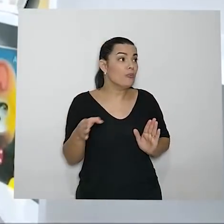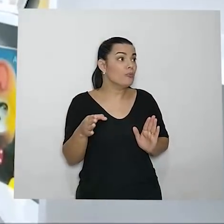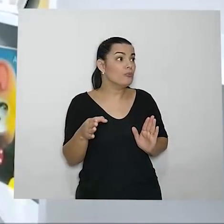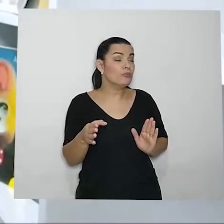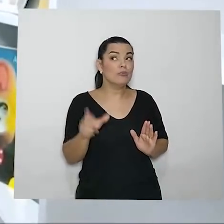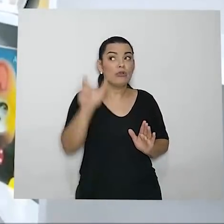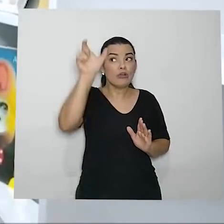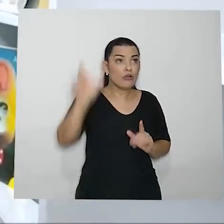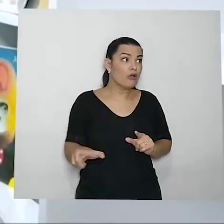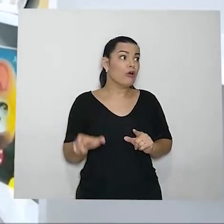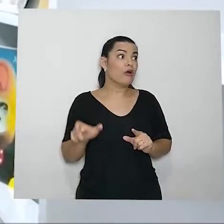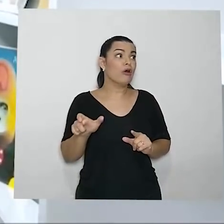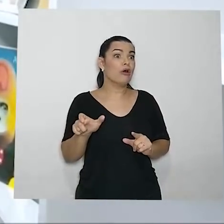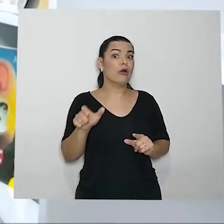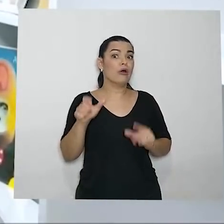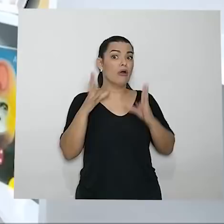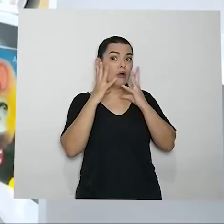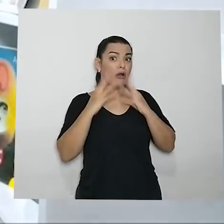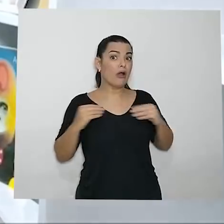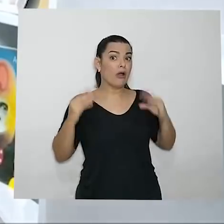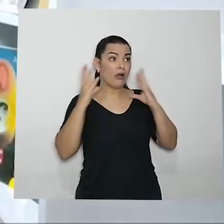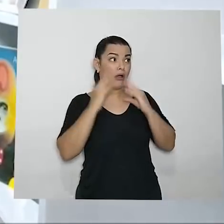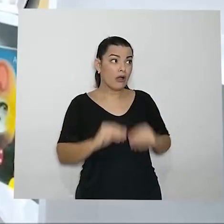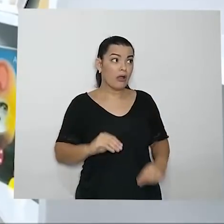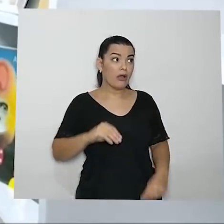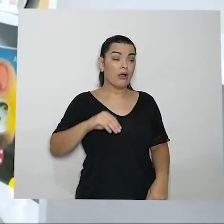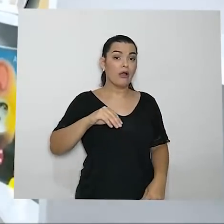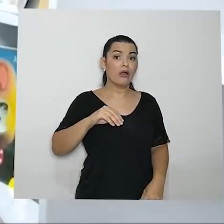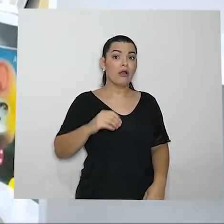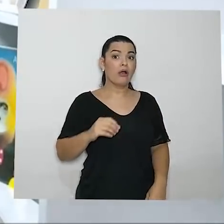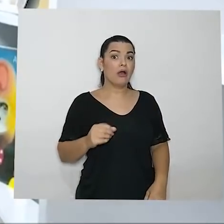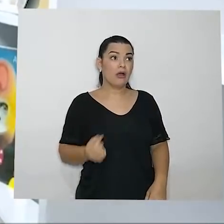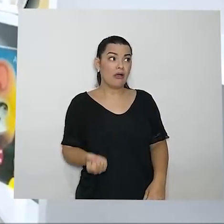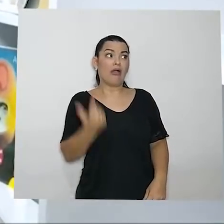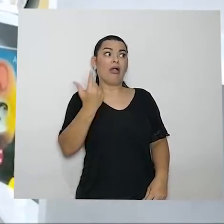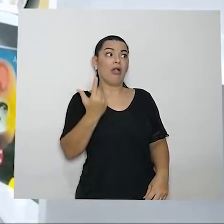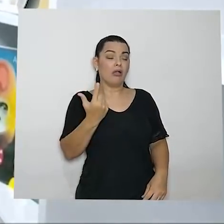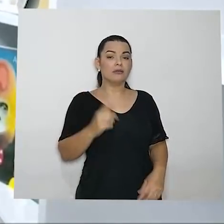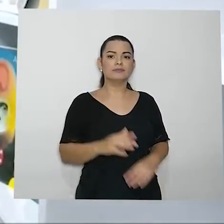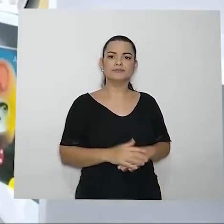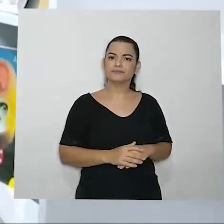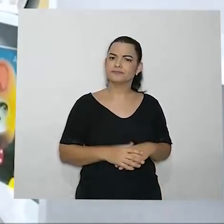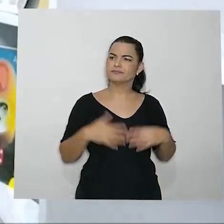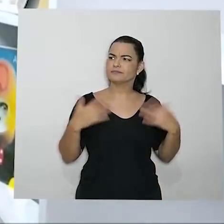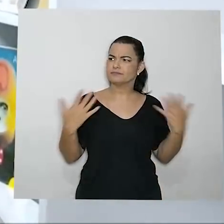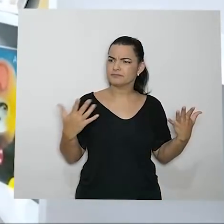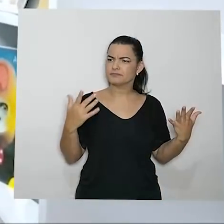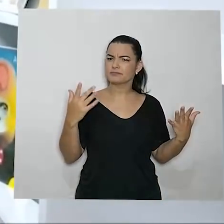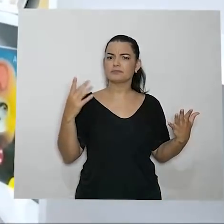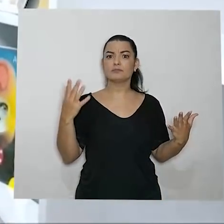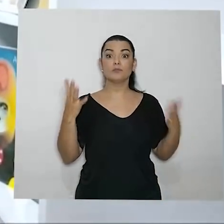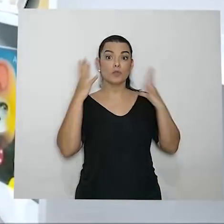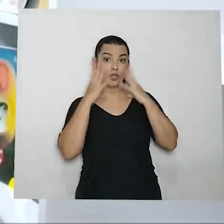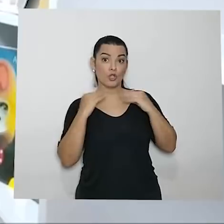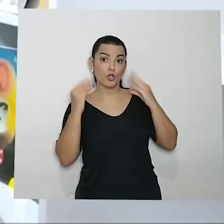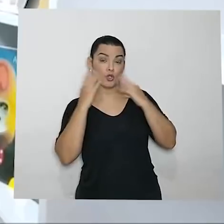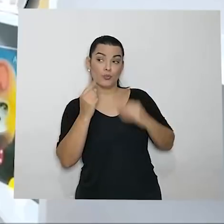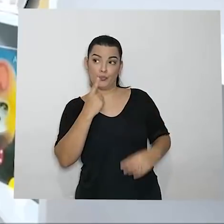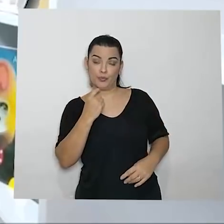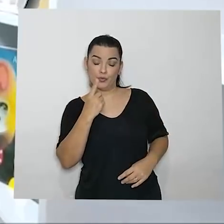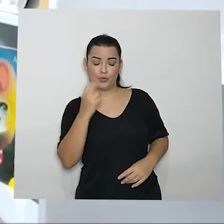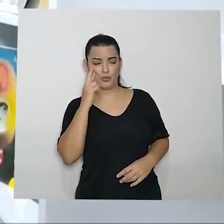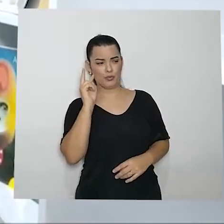ficou curioso, a coisa devia ser muito estranha para assustar tanto menino. Resolveu sair